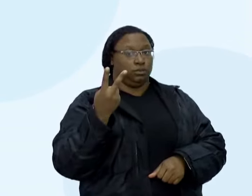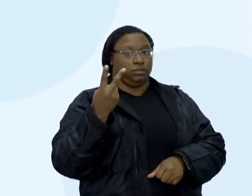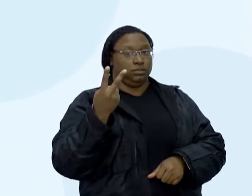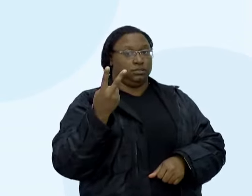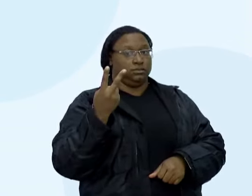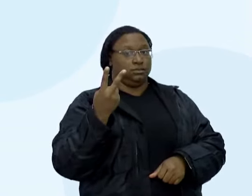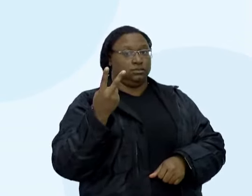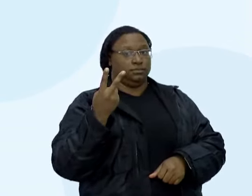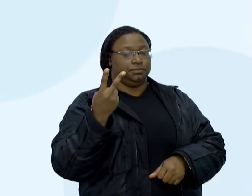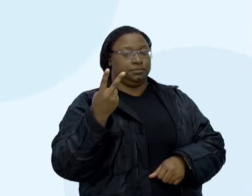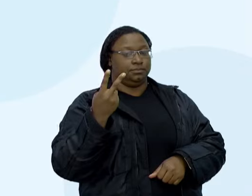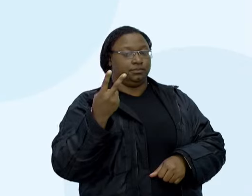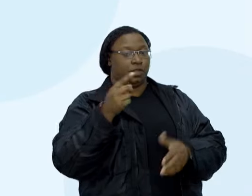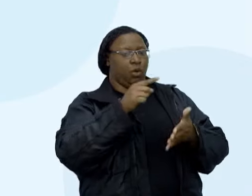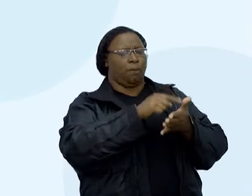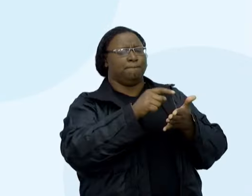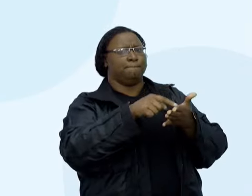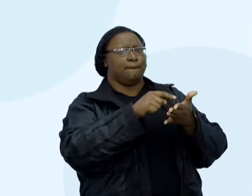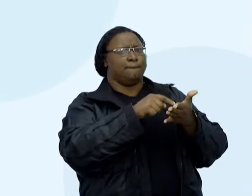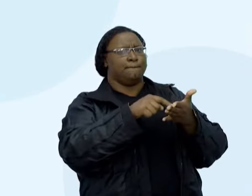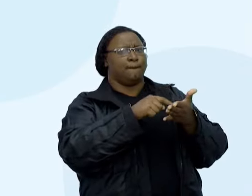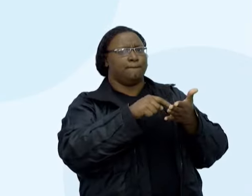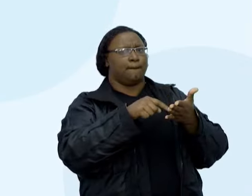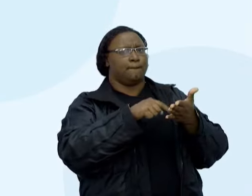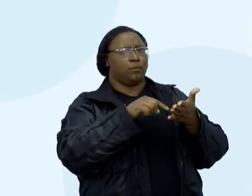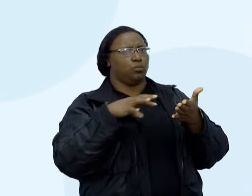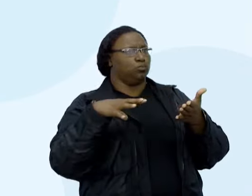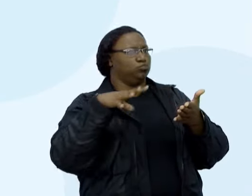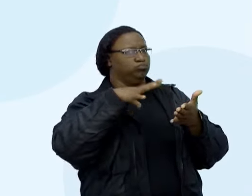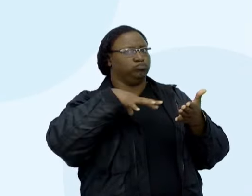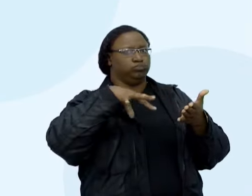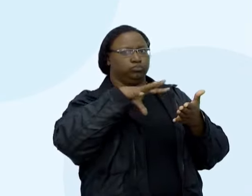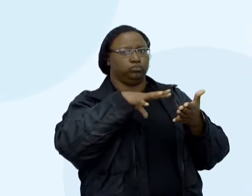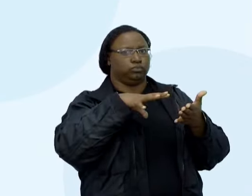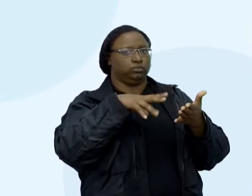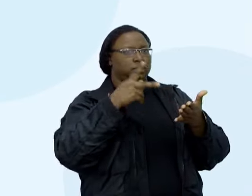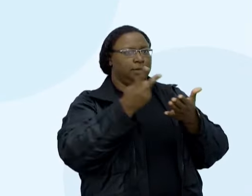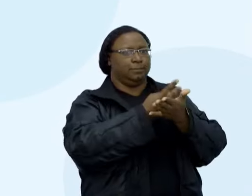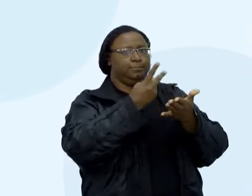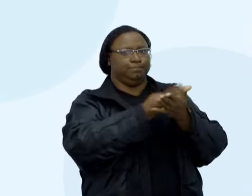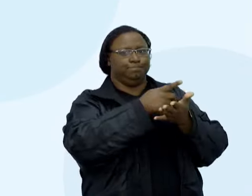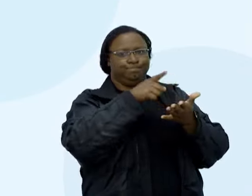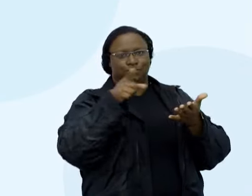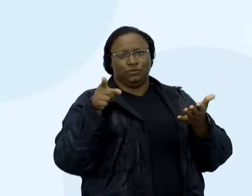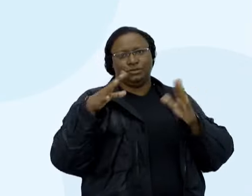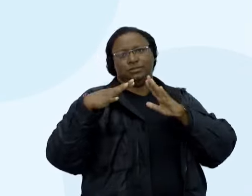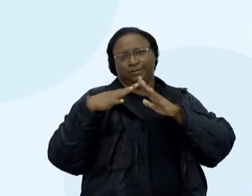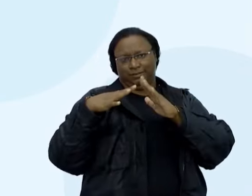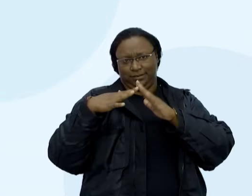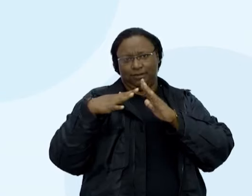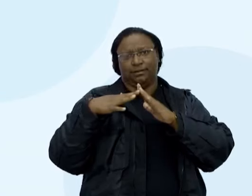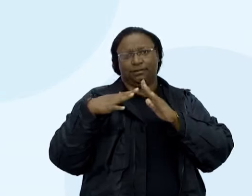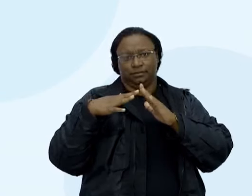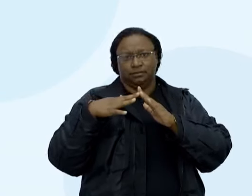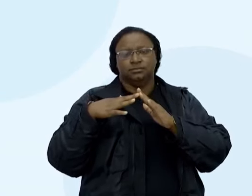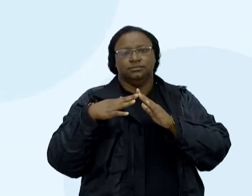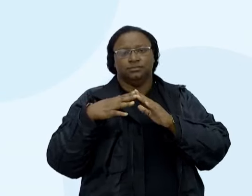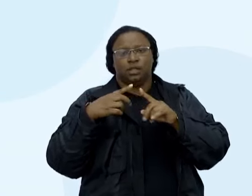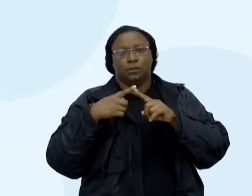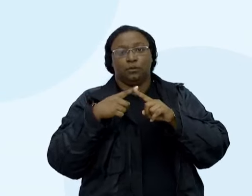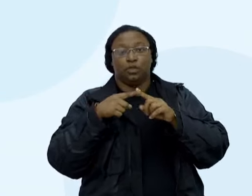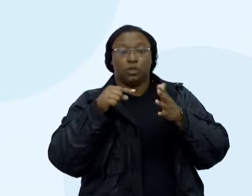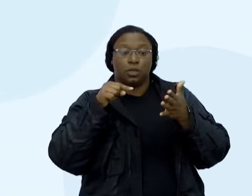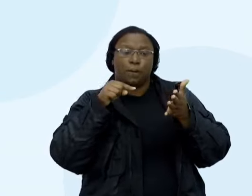107.142. A gente vai digitar tudo de uma vez, porque senão acaba dando errado. Isso é um bom para você aí também aí que está em casa, viu? Porque o ponto